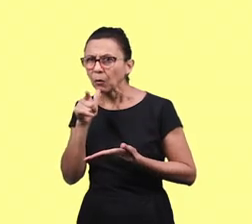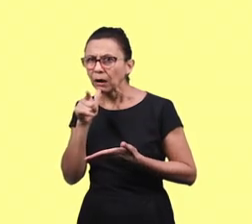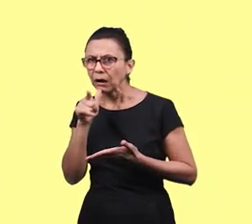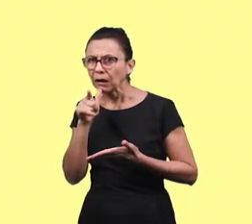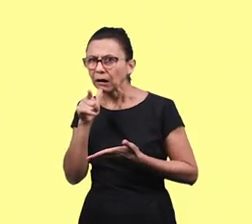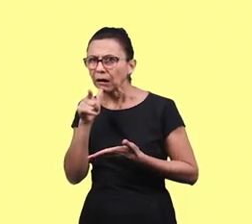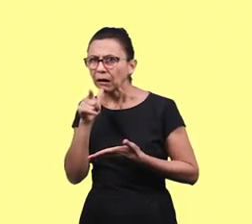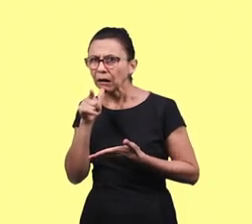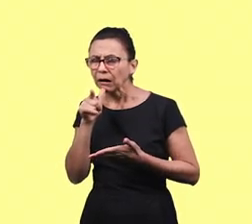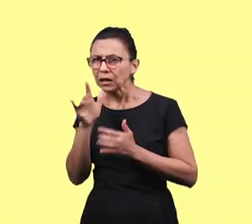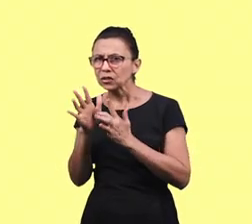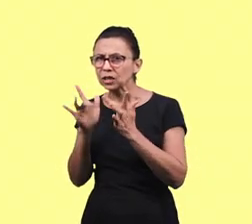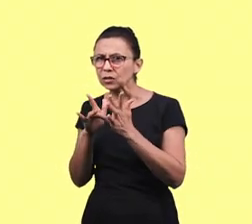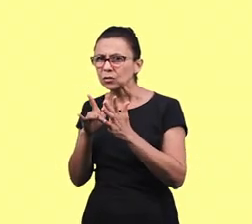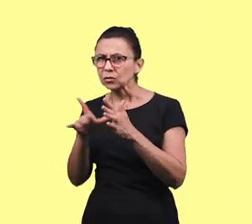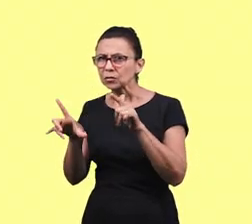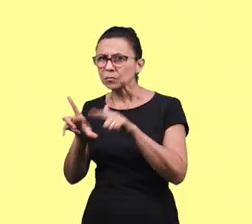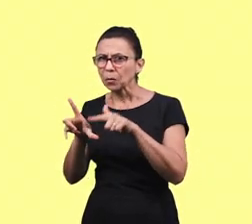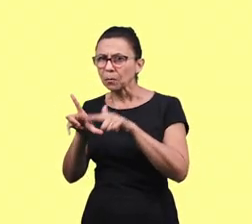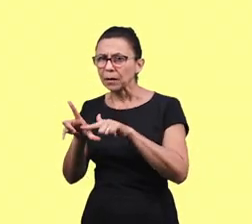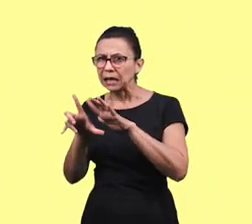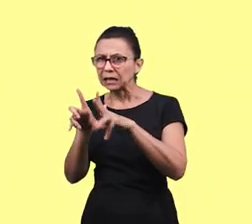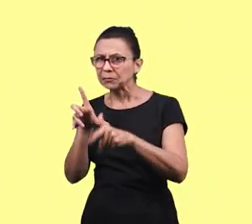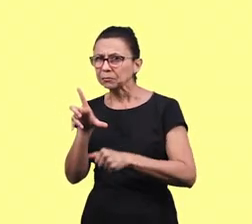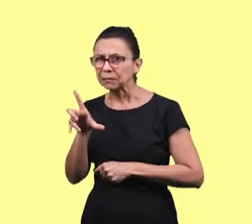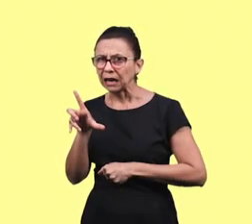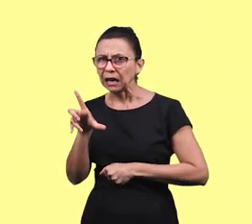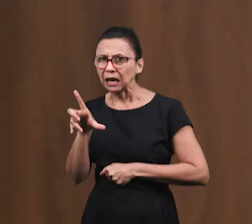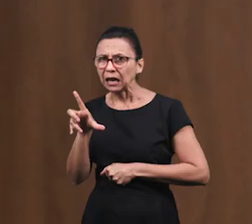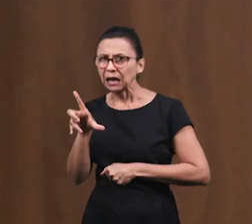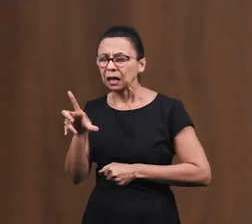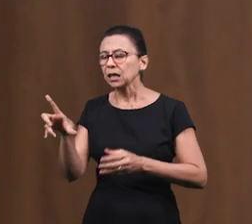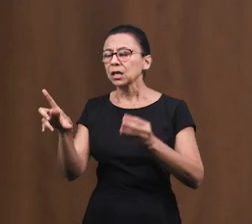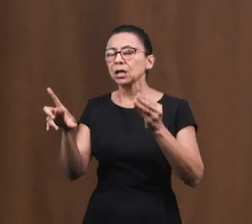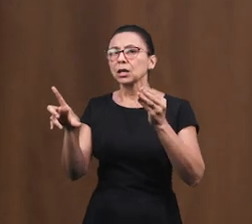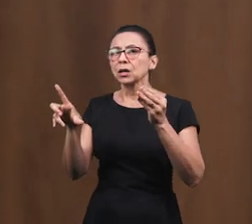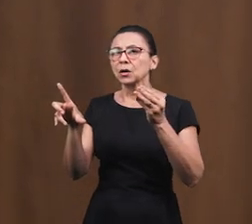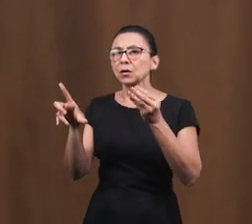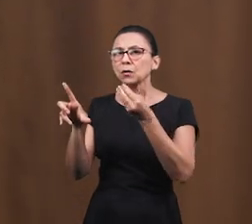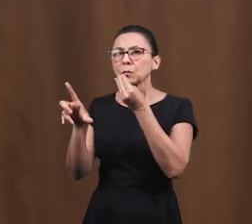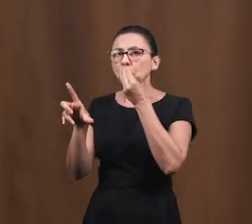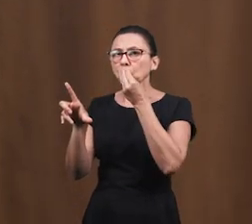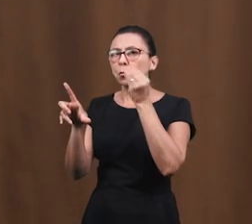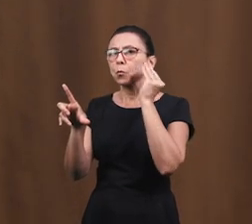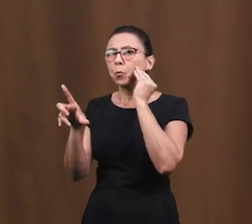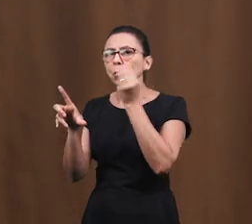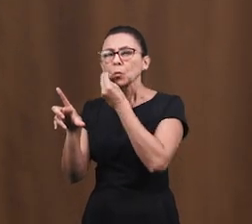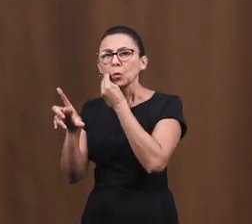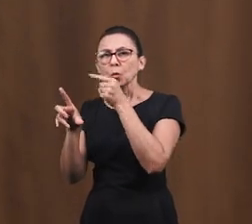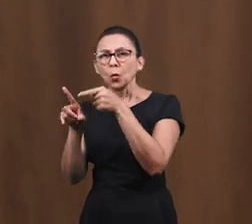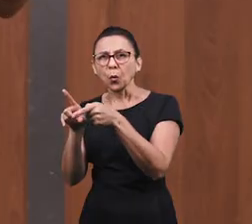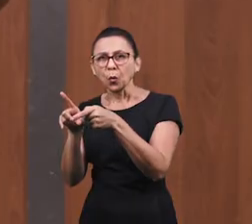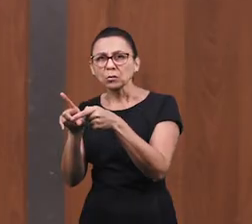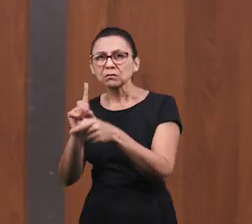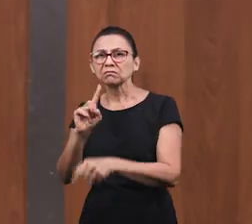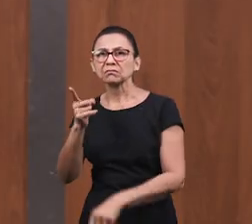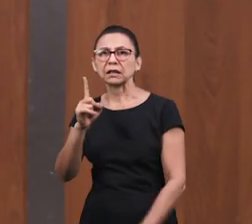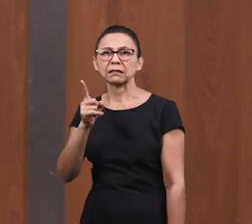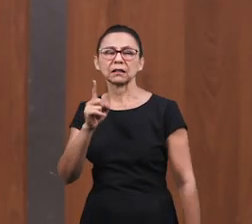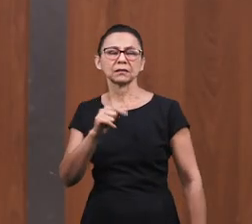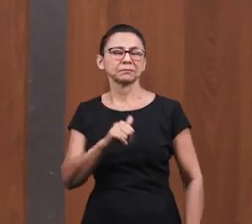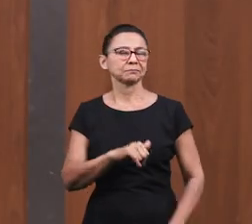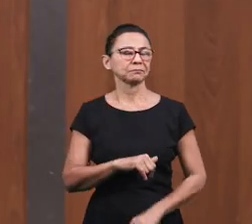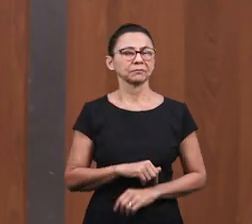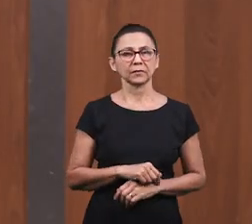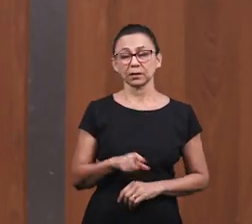para Jesus lavar os pés, não o cumprimentou com um beijo, não ofereceu o óleo. Para